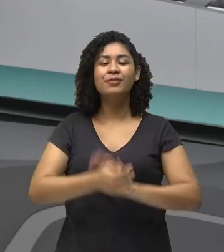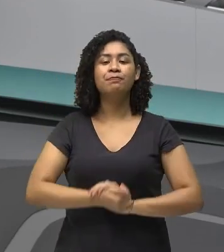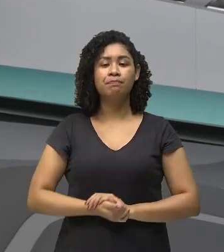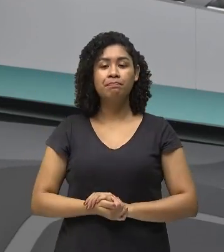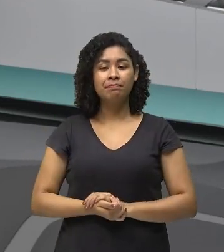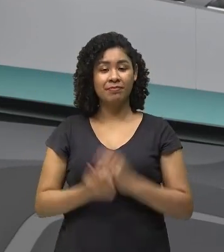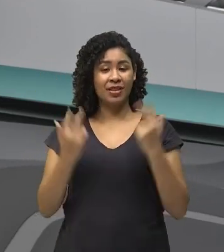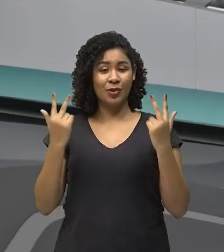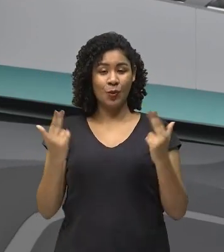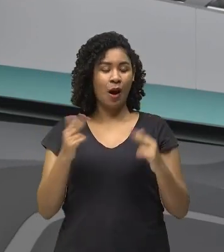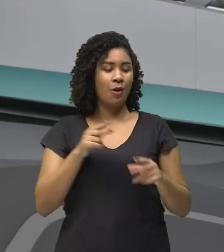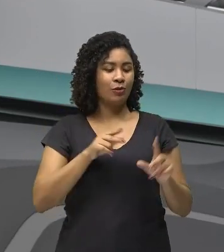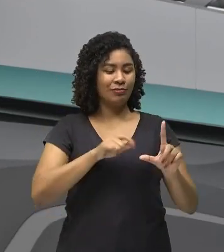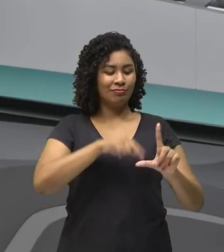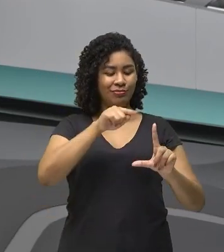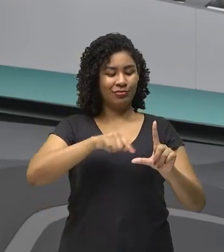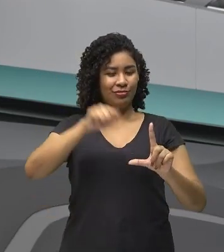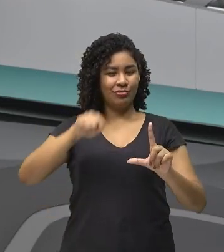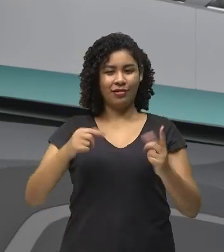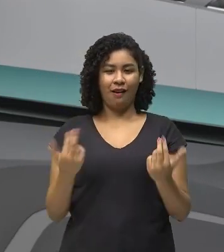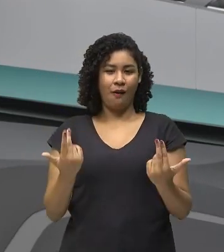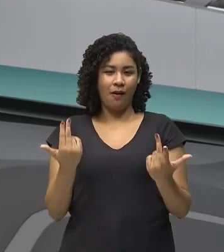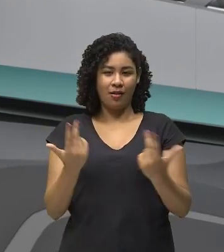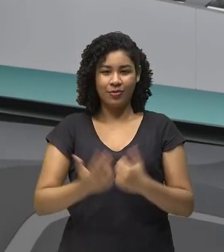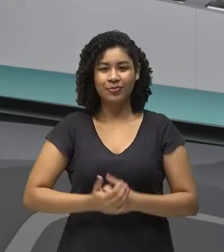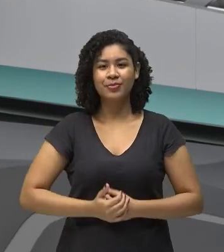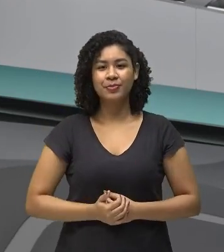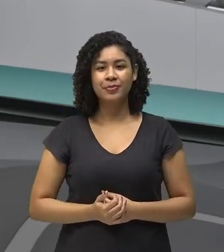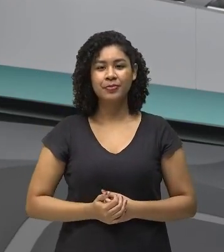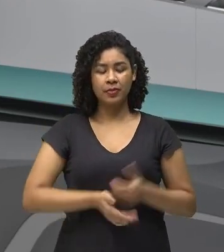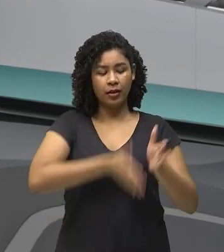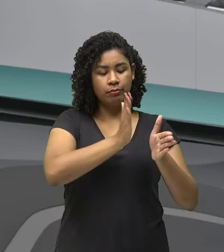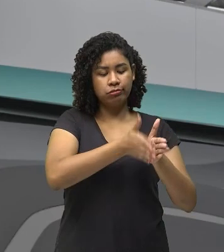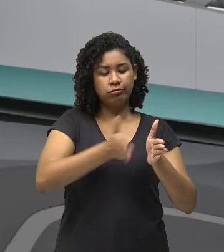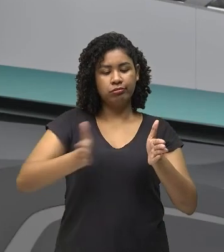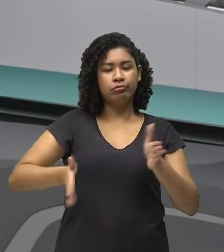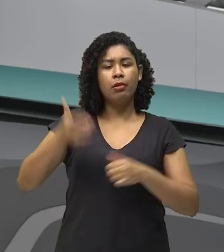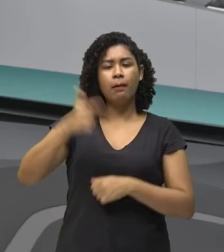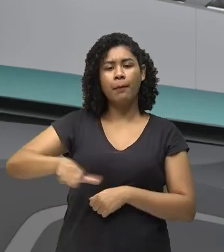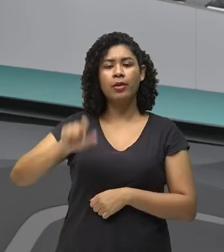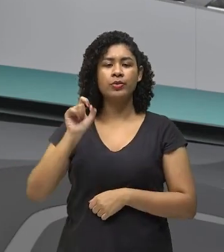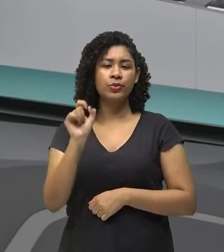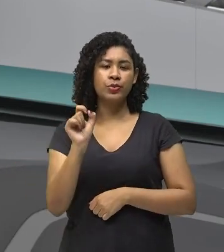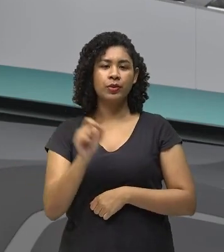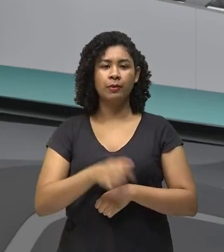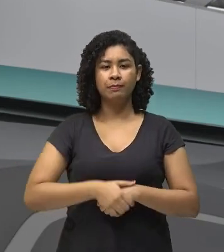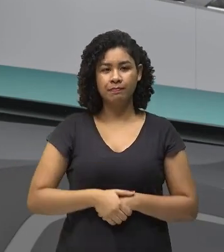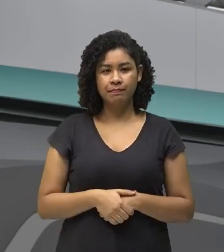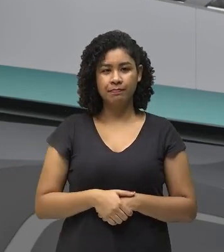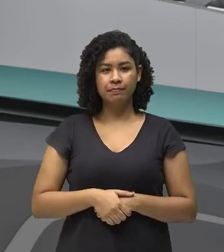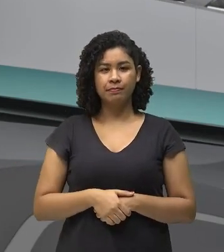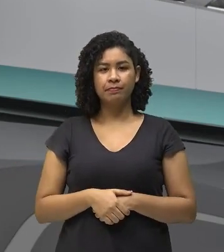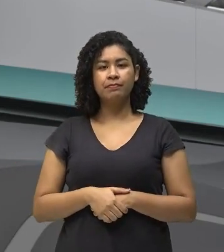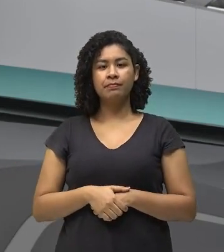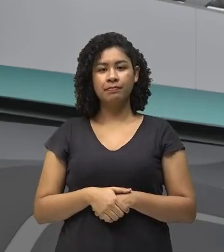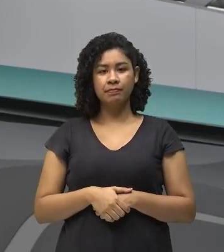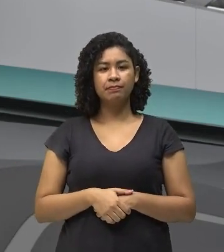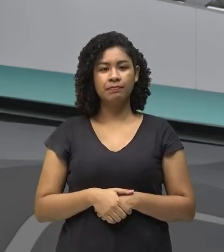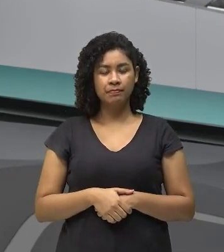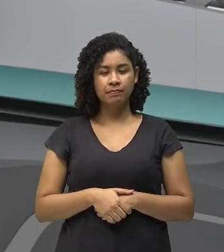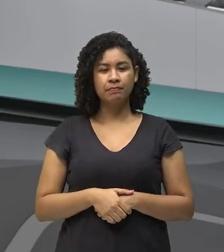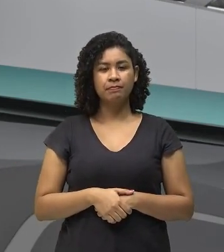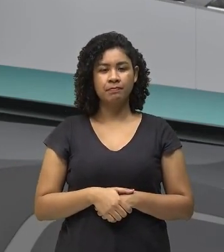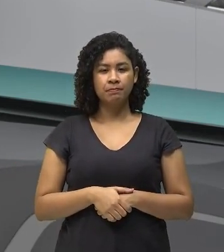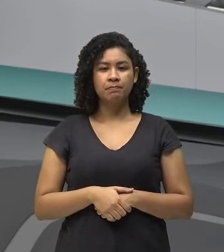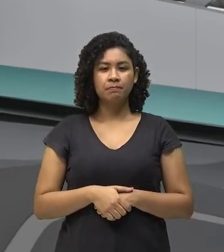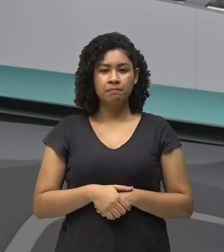gráficos. O que mais que nós temos? Passo a passo, não é? Ler somente alguns exemplos para entender os conceitos básicos.